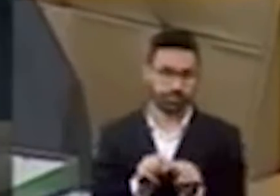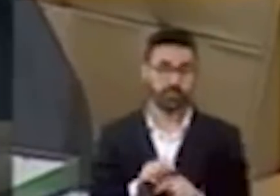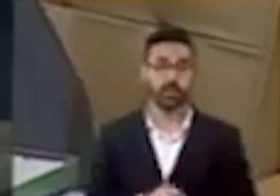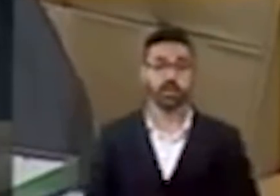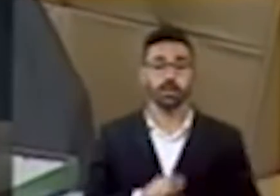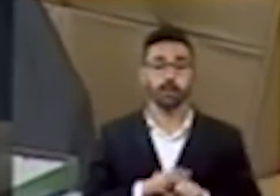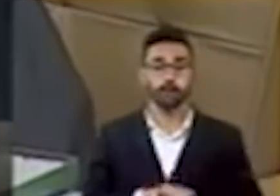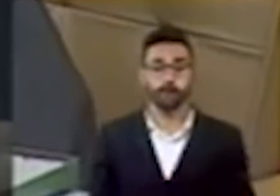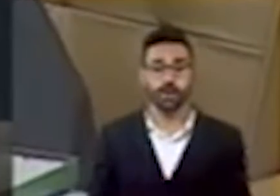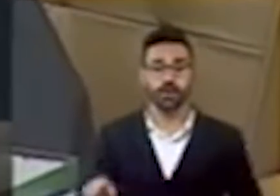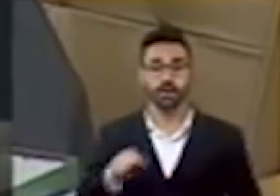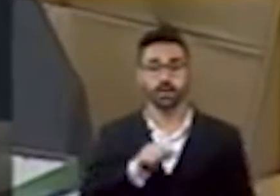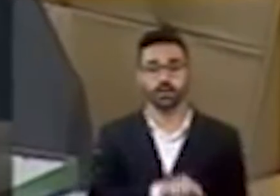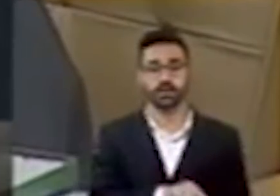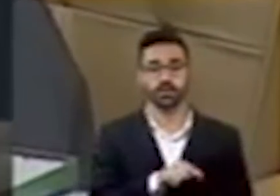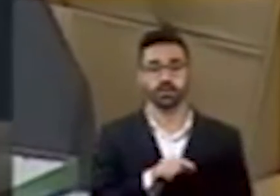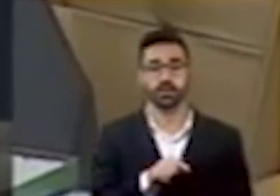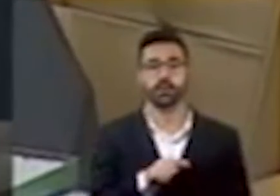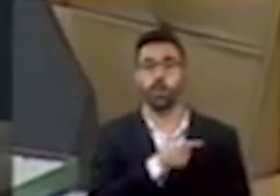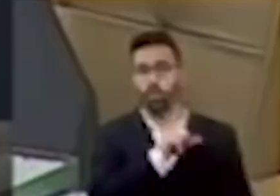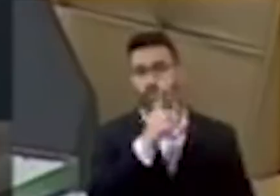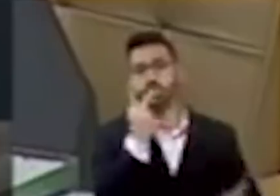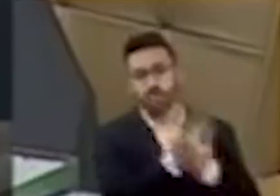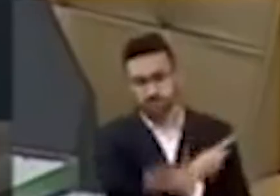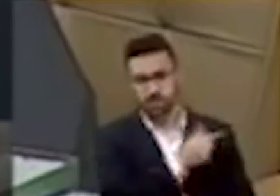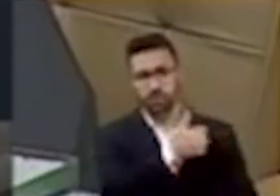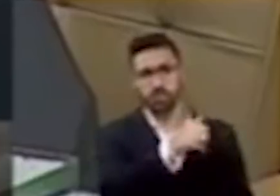Biddle versus Perovich, em